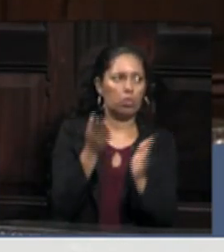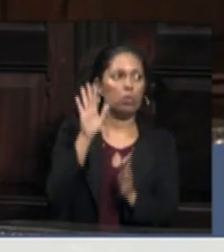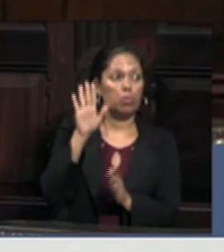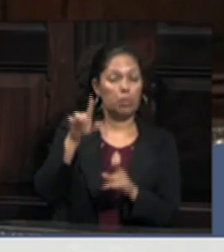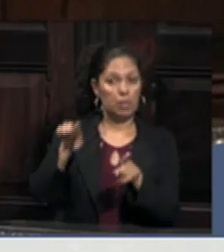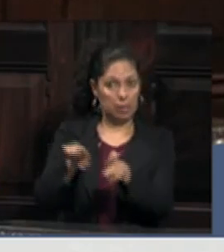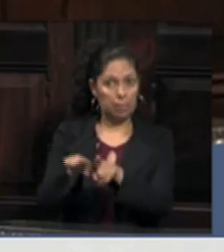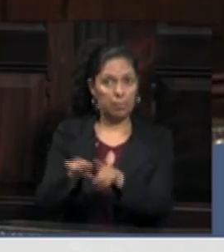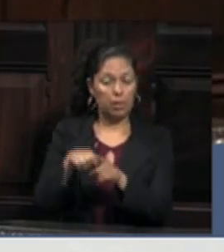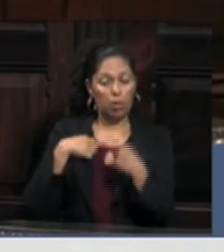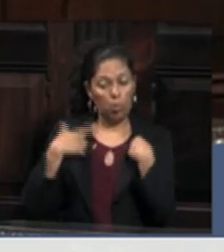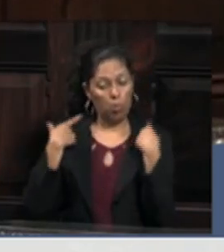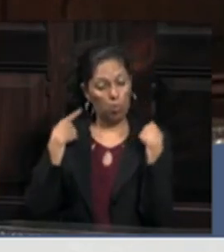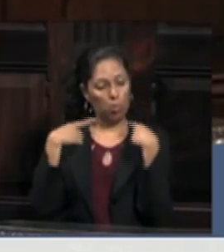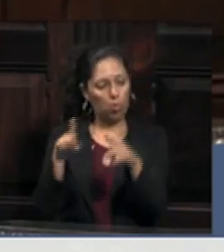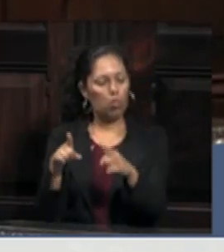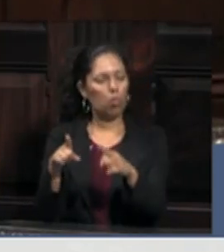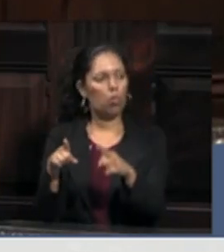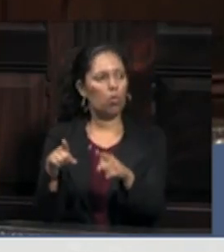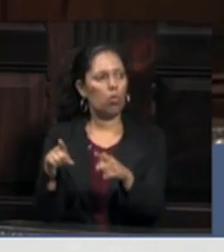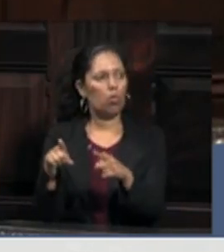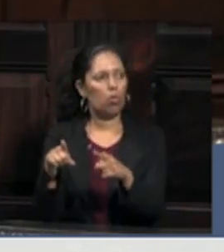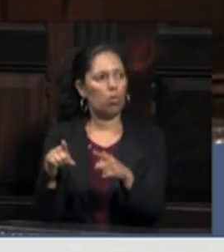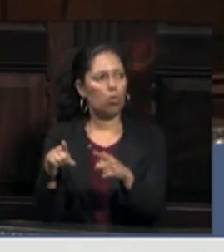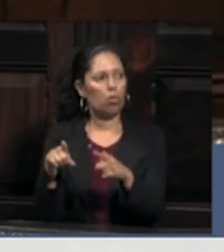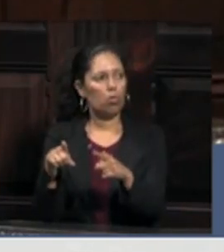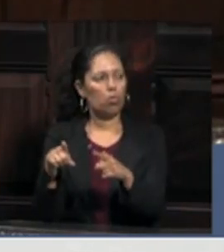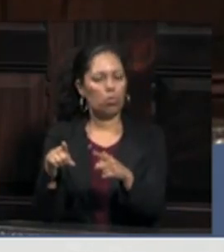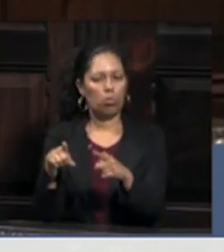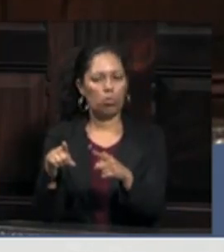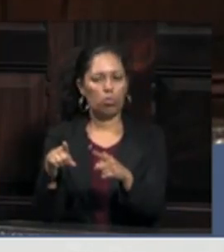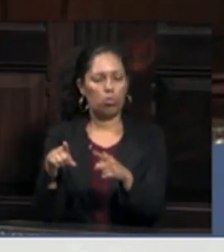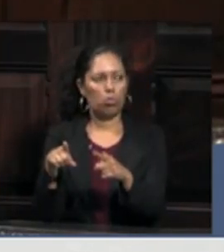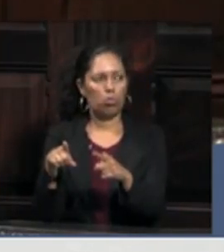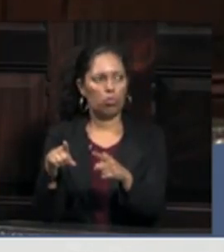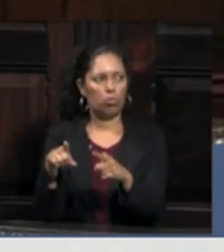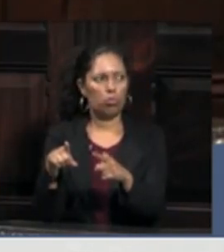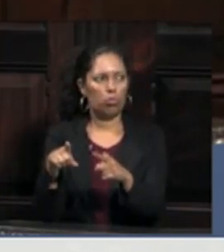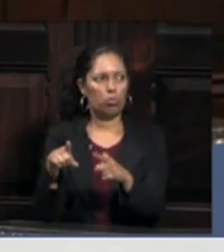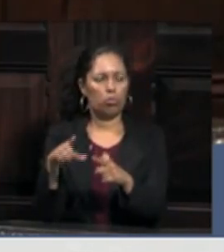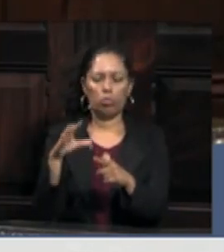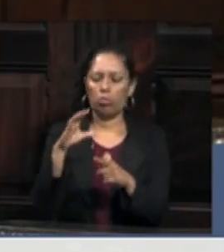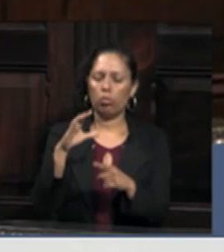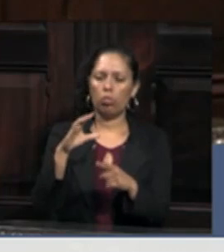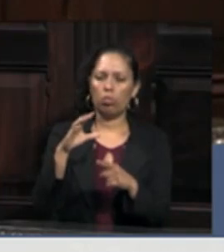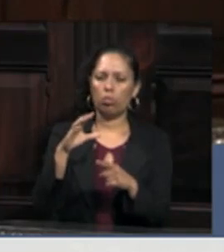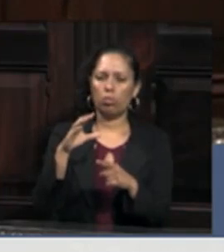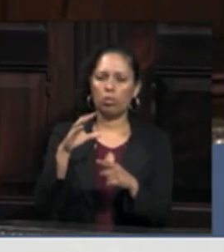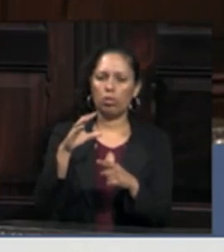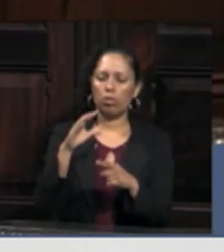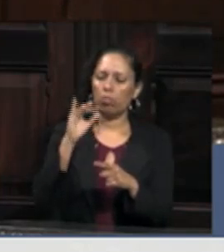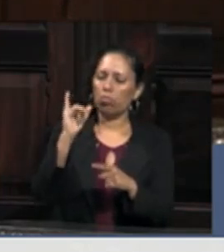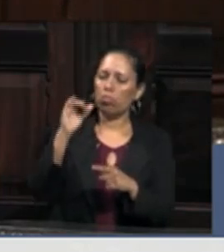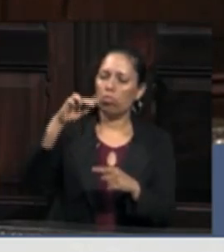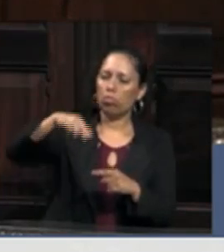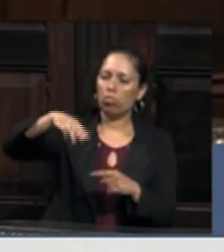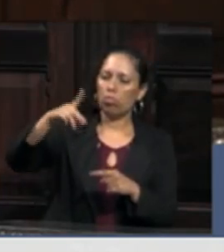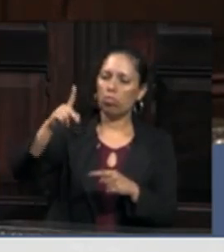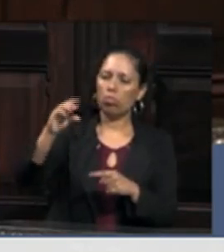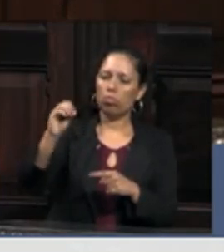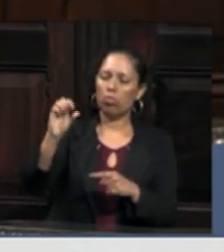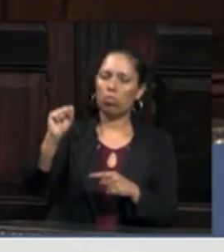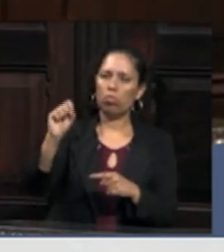crítico ferrenho dessa carga tributária enorme que a gente tem incidindo sobre